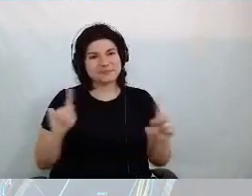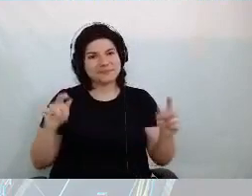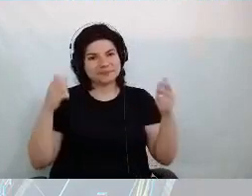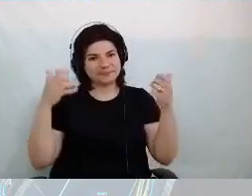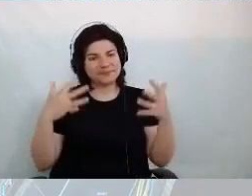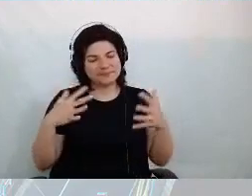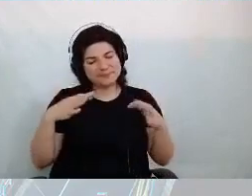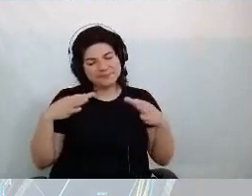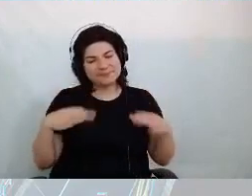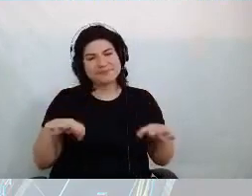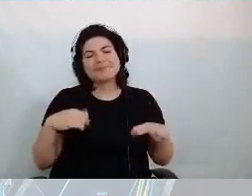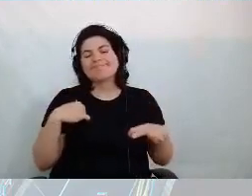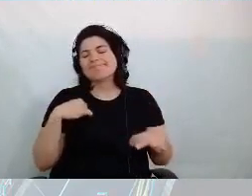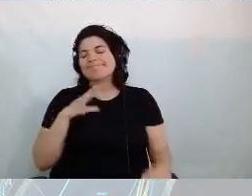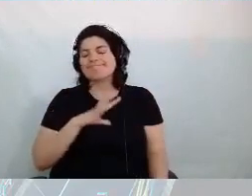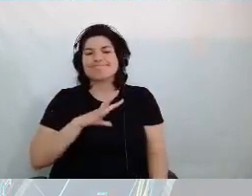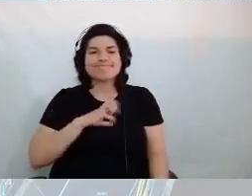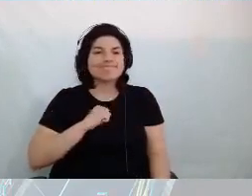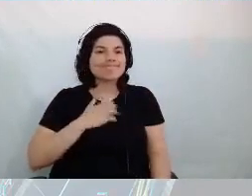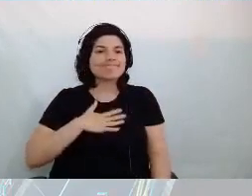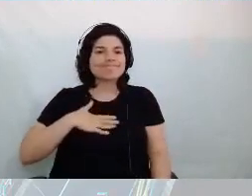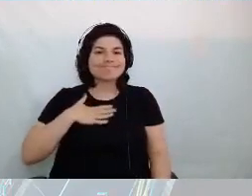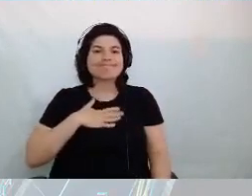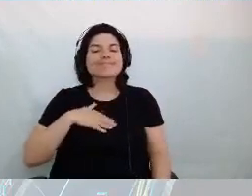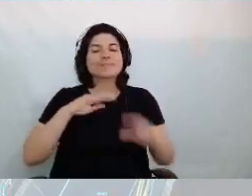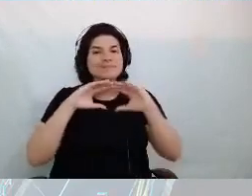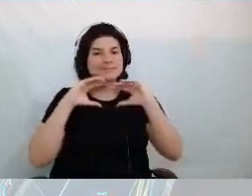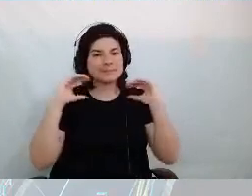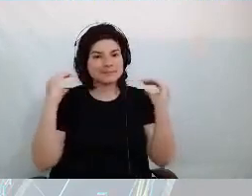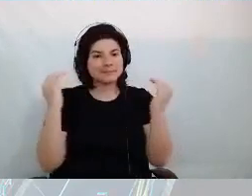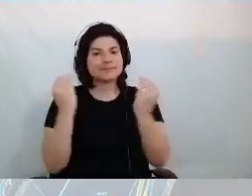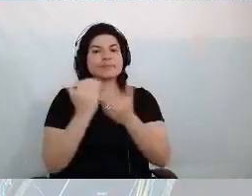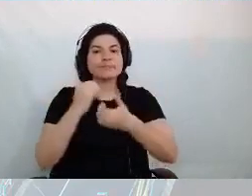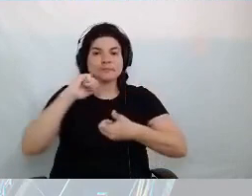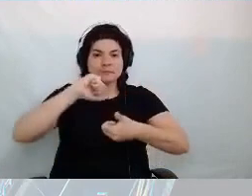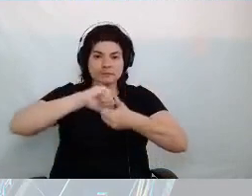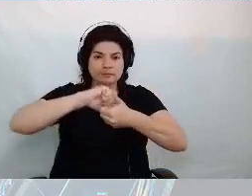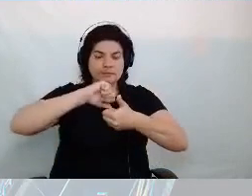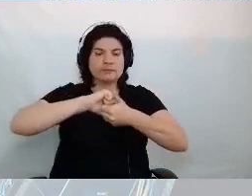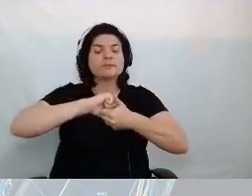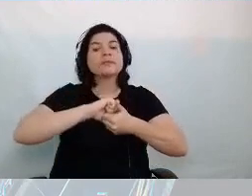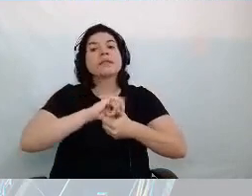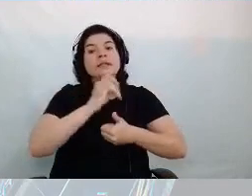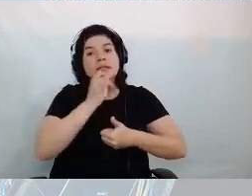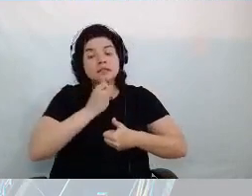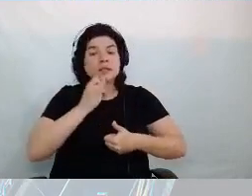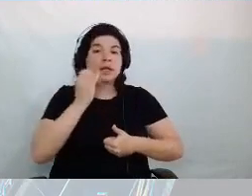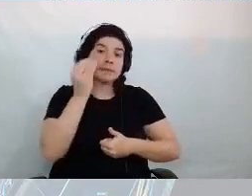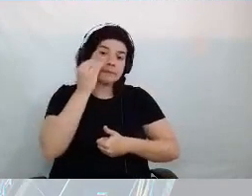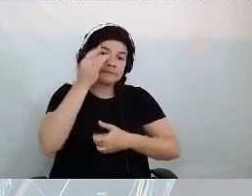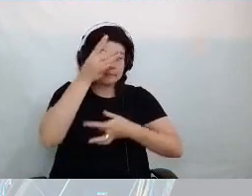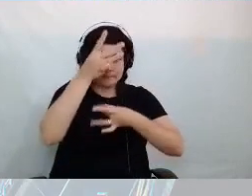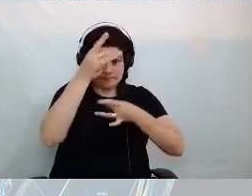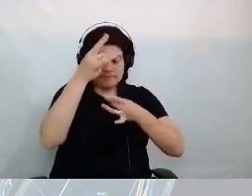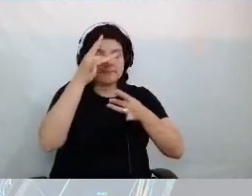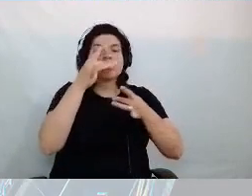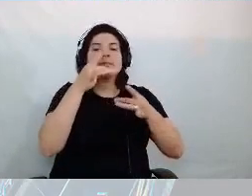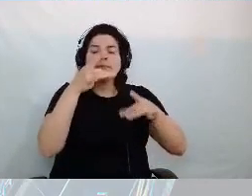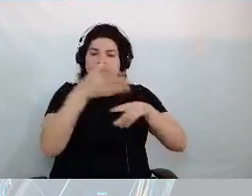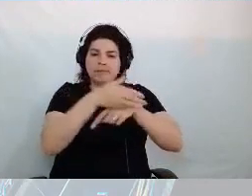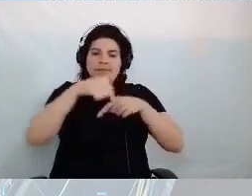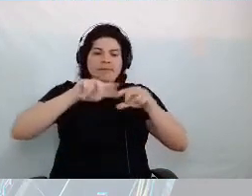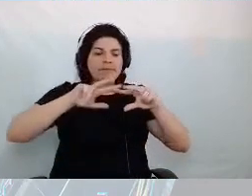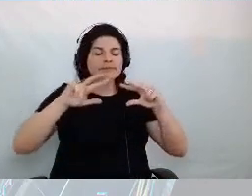eu sou apaixonada por comunidades, por qualidade, por teste de performance, faço parte aí da família TDC. Estava